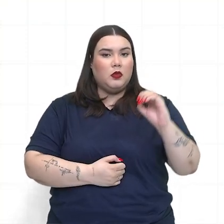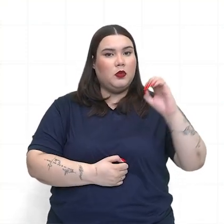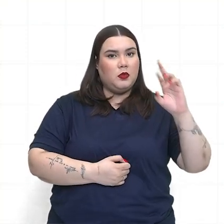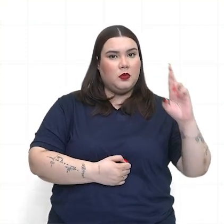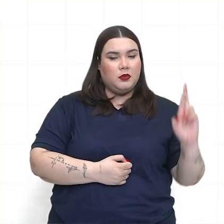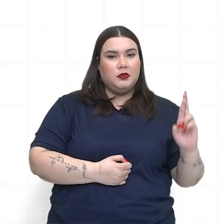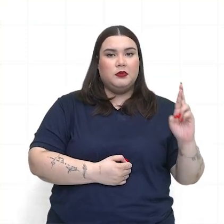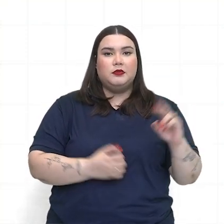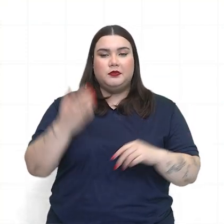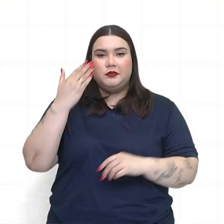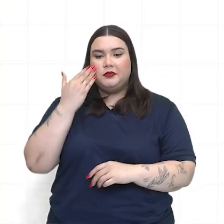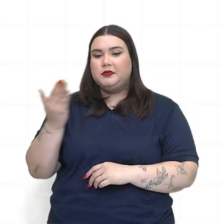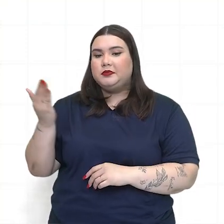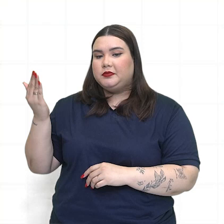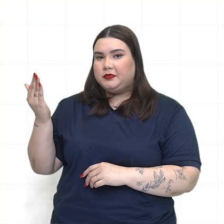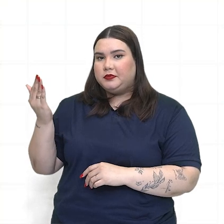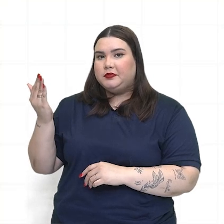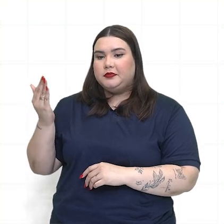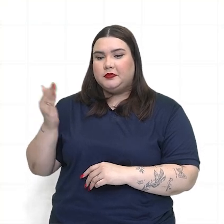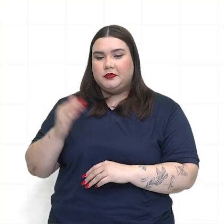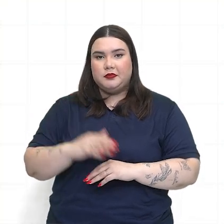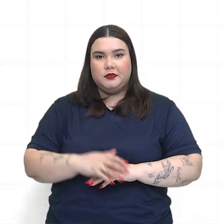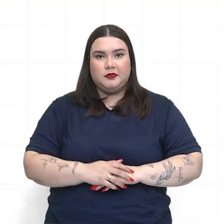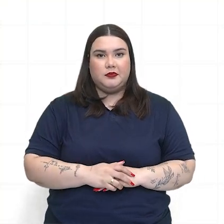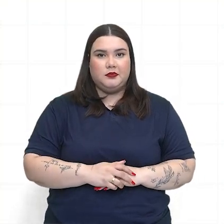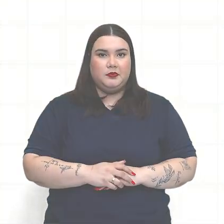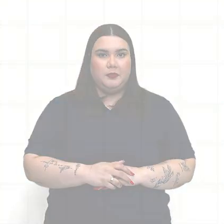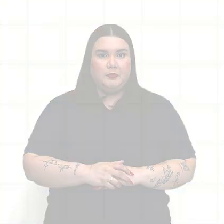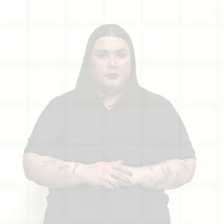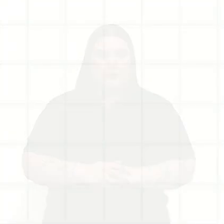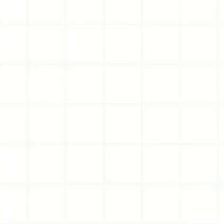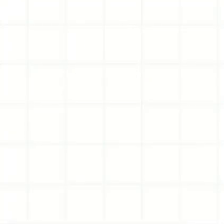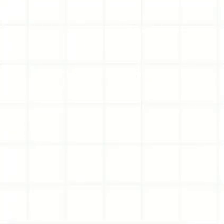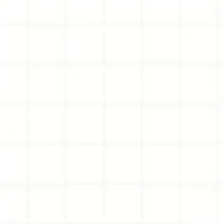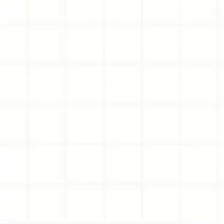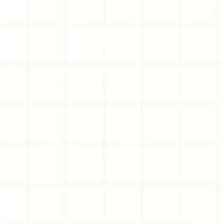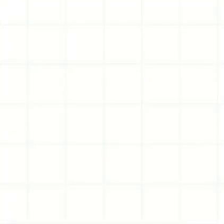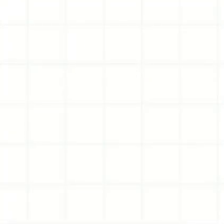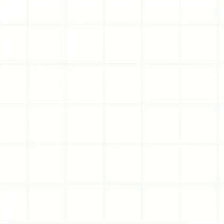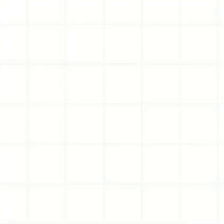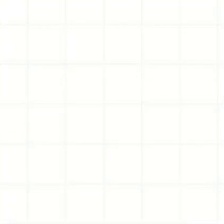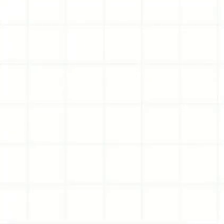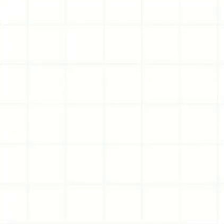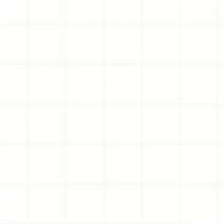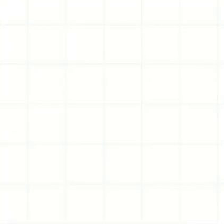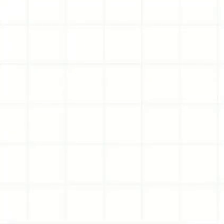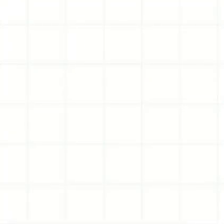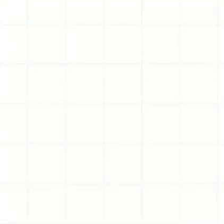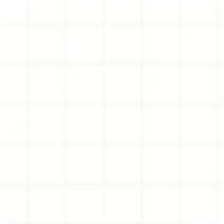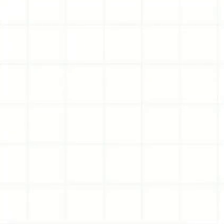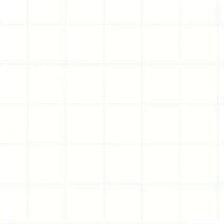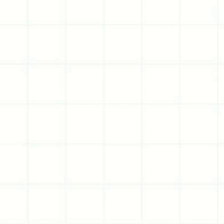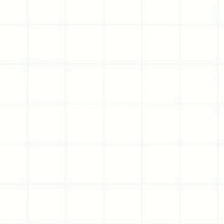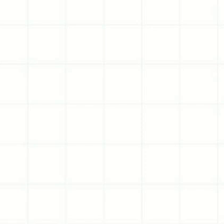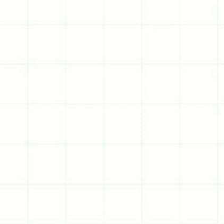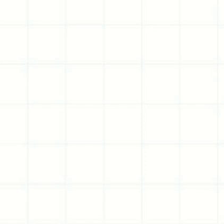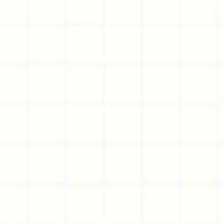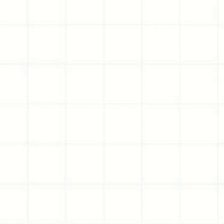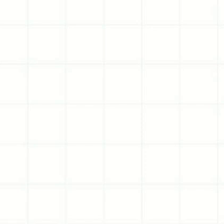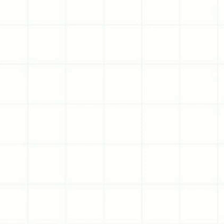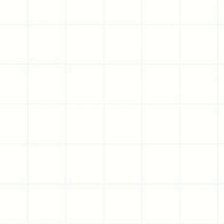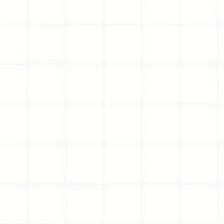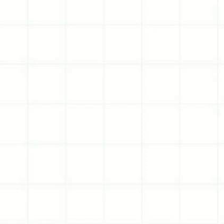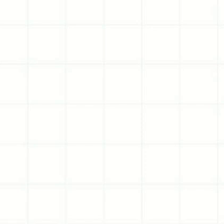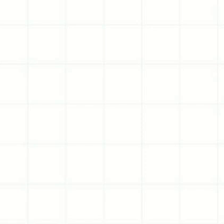Ok? E também reflete um pouco as dimensões culturais do Oriente.